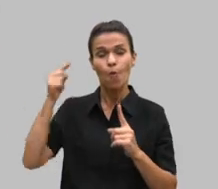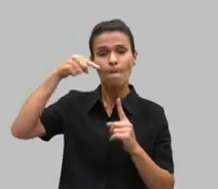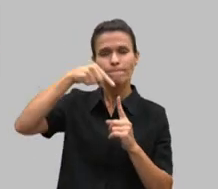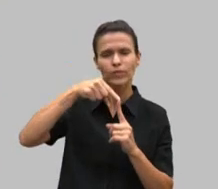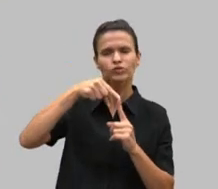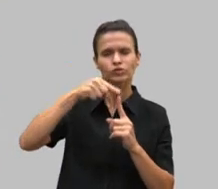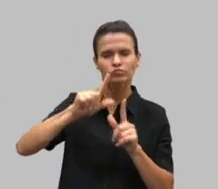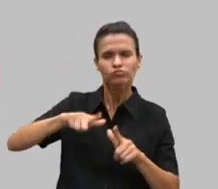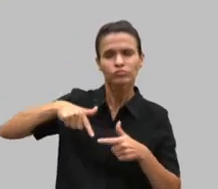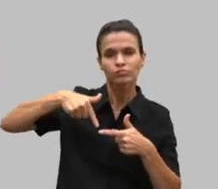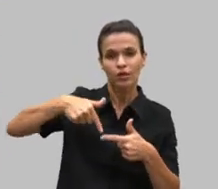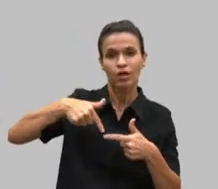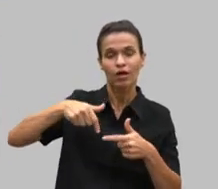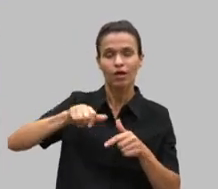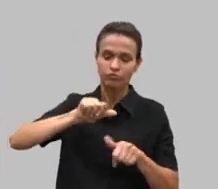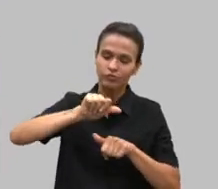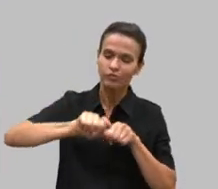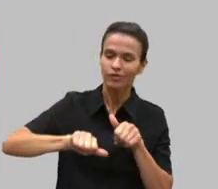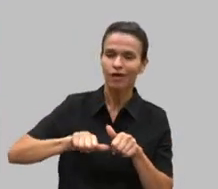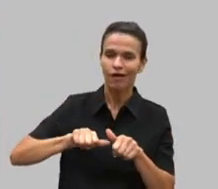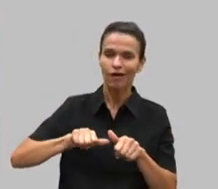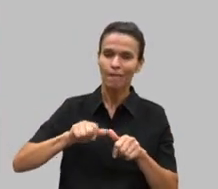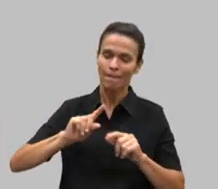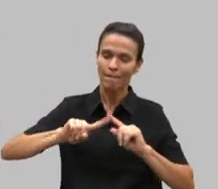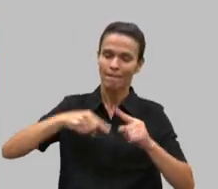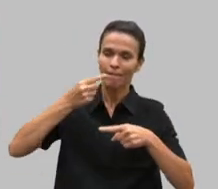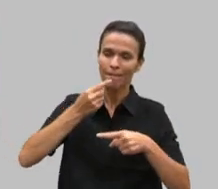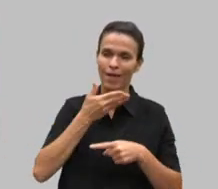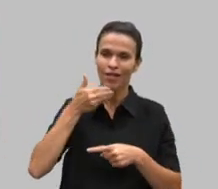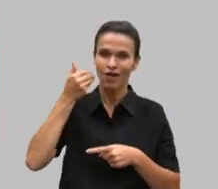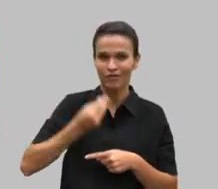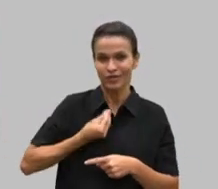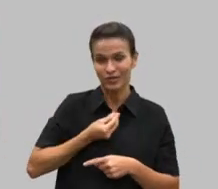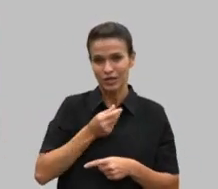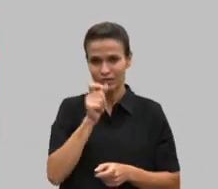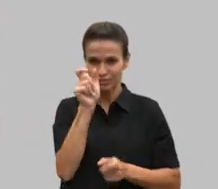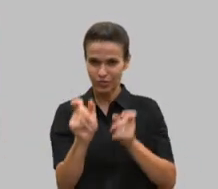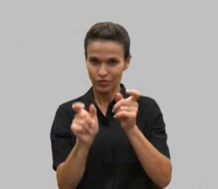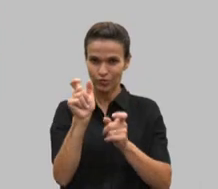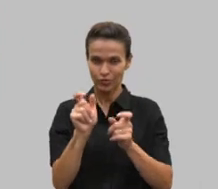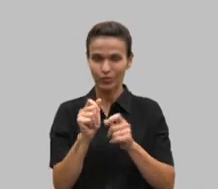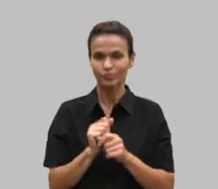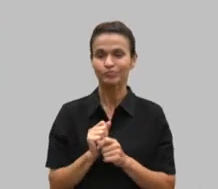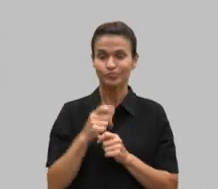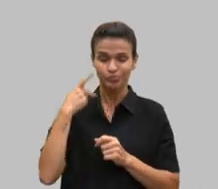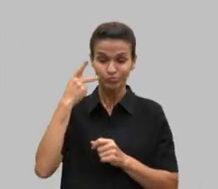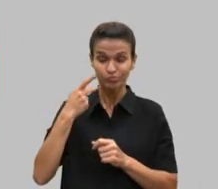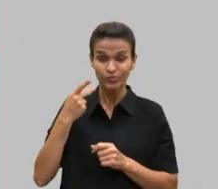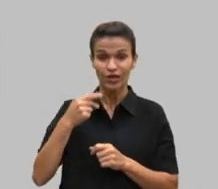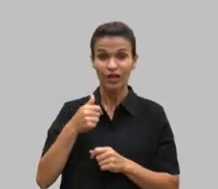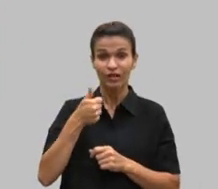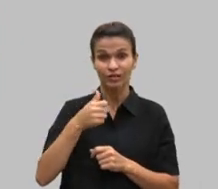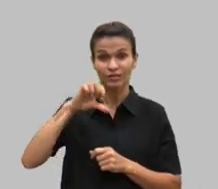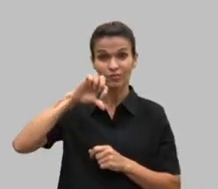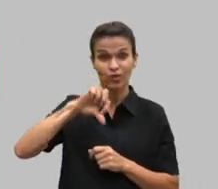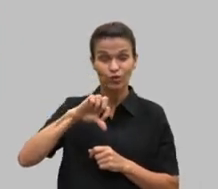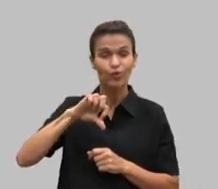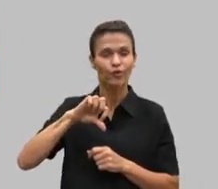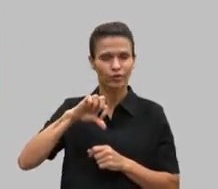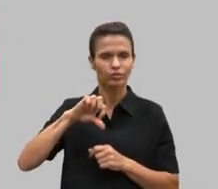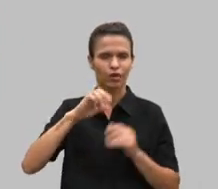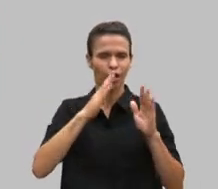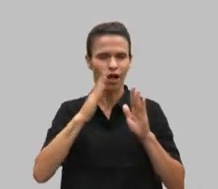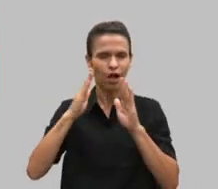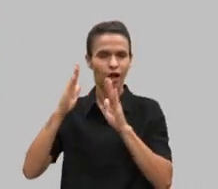transformar para melhor a vida das pessoas e que esse Parlamento jovem que já tá na décima nona edição seja mais